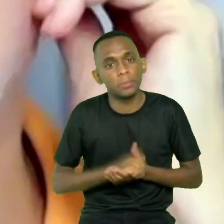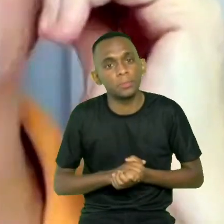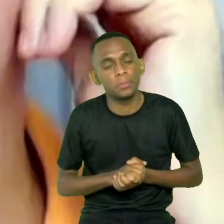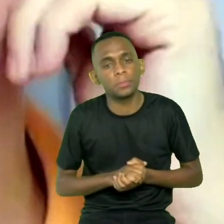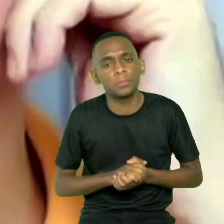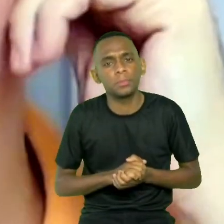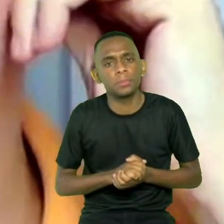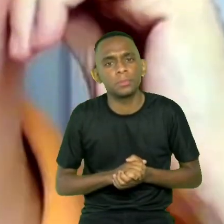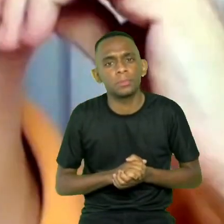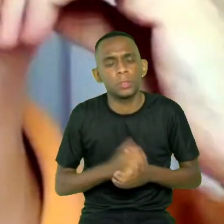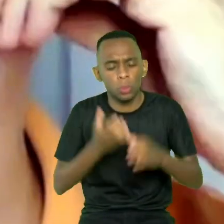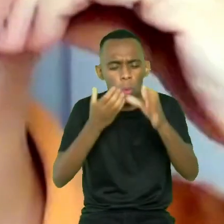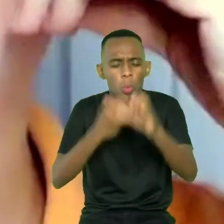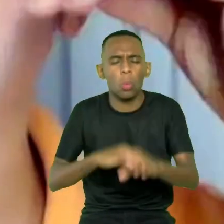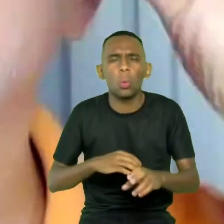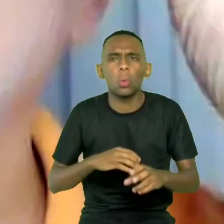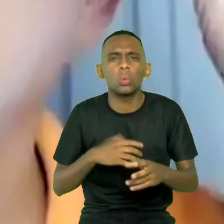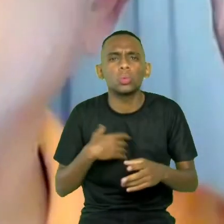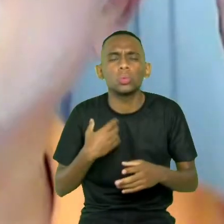concurso,